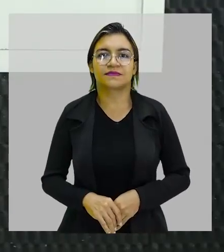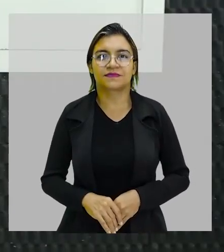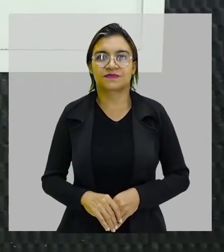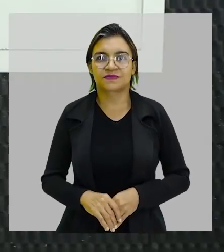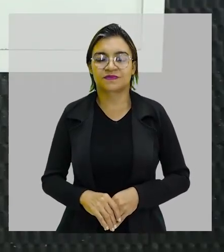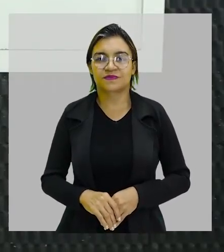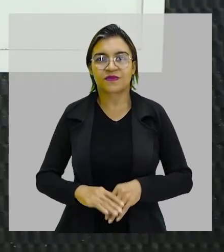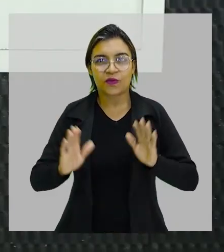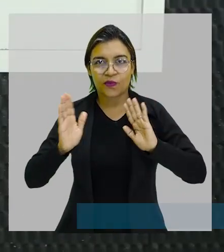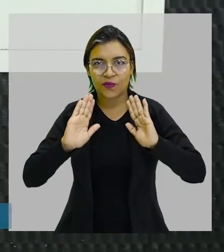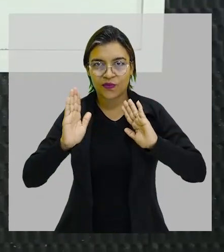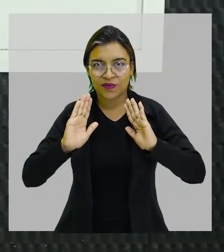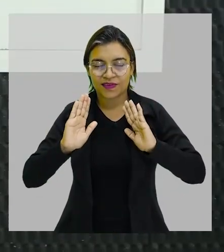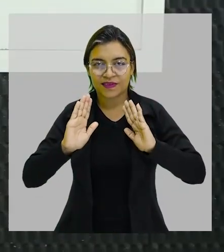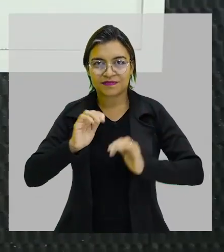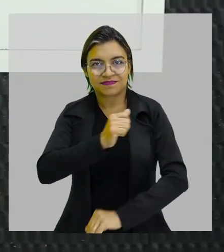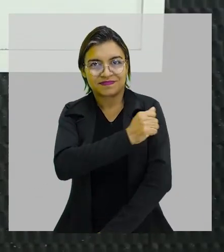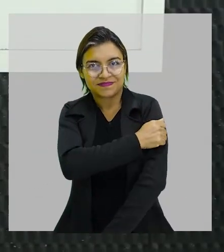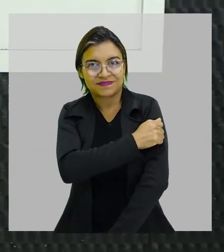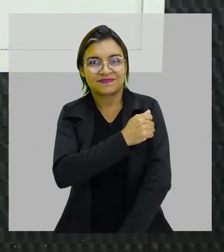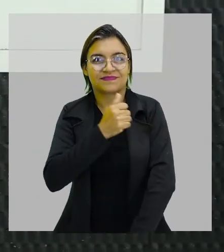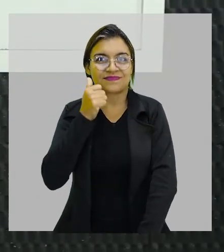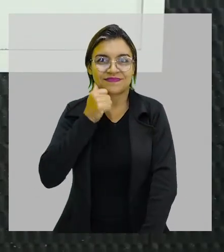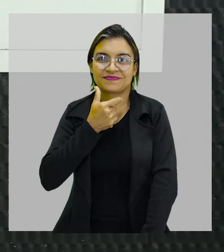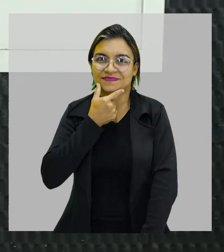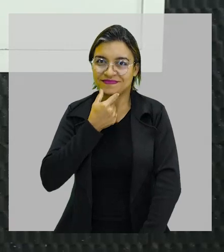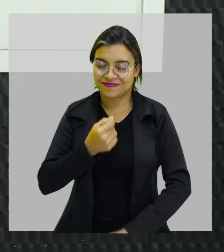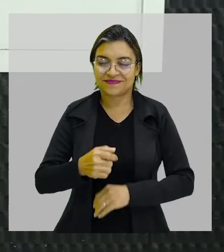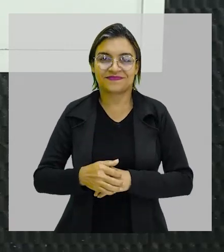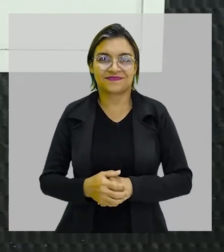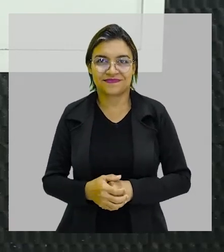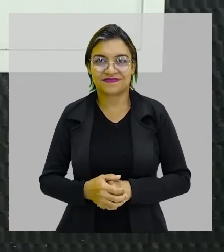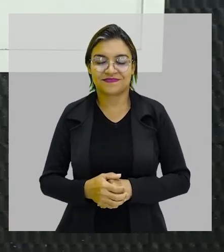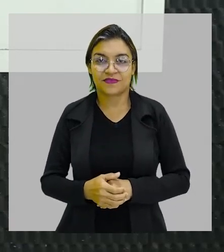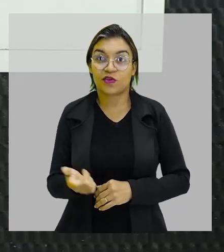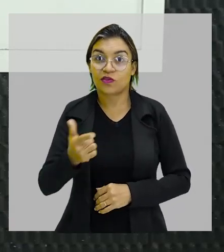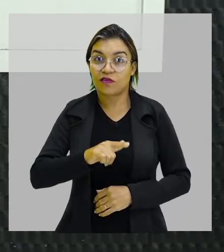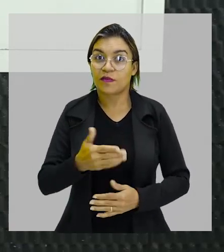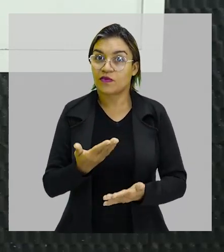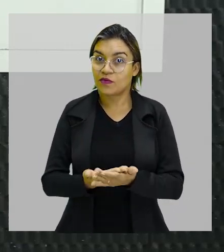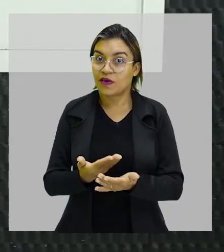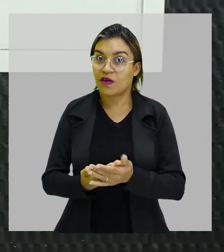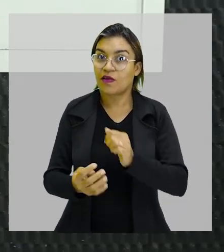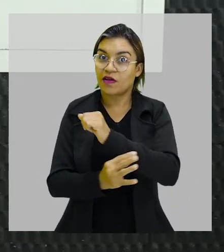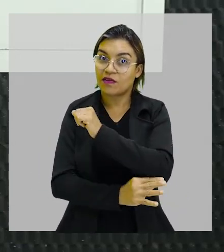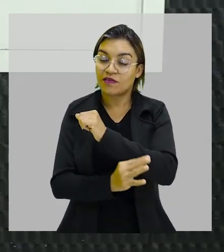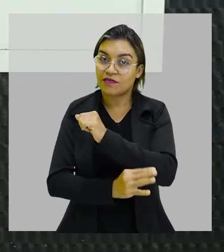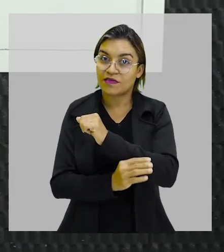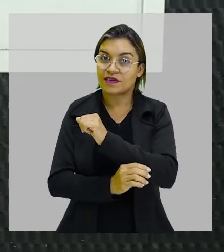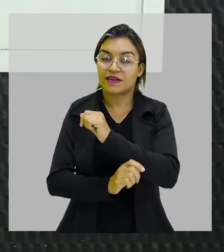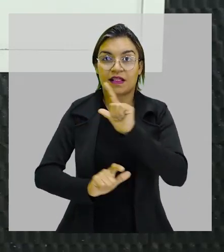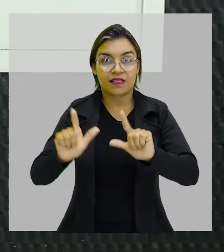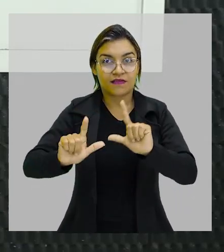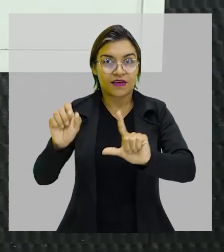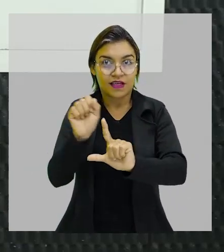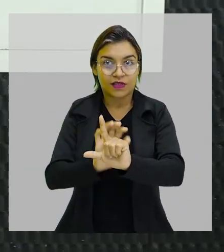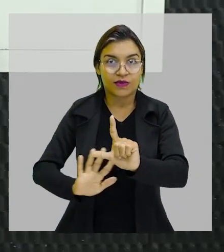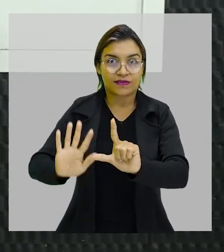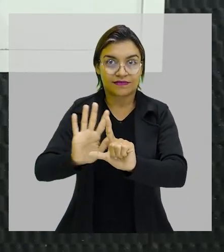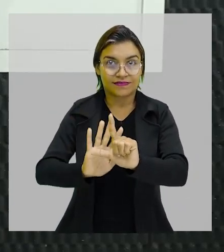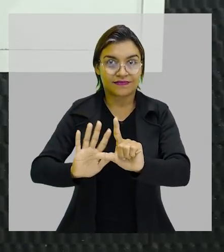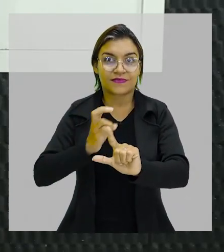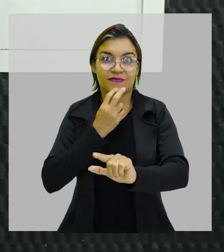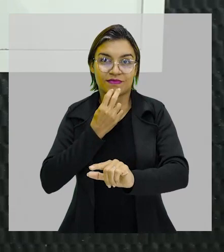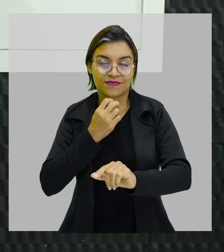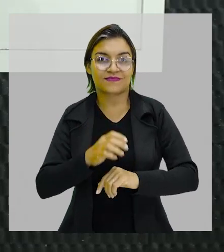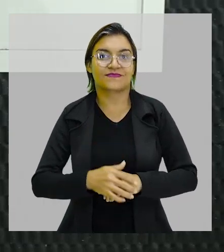Olá, aluna. Olá, aluno. Seja bem-vindo a mais uma aula de física aqui pela TV Educação e também pela plataforma Gonçalves Dias. Na aula de hoje,